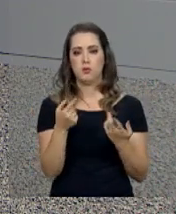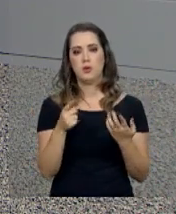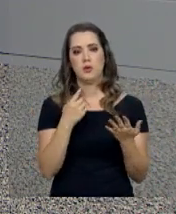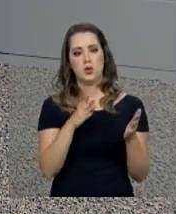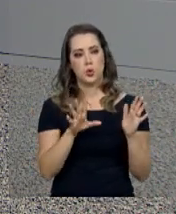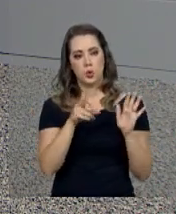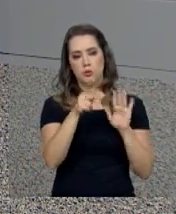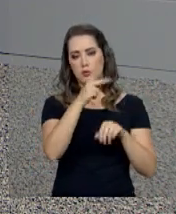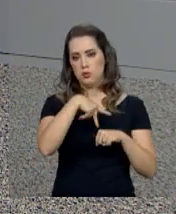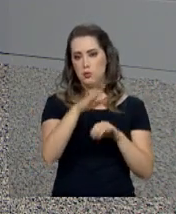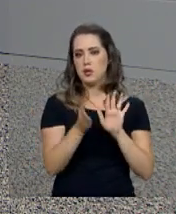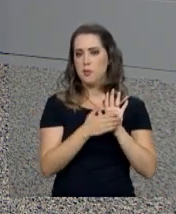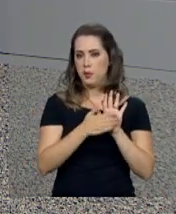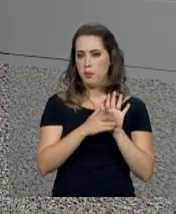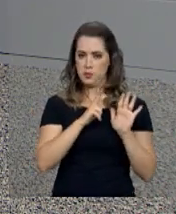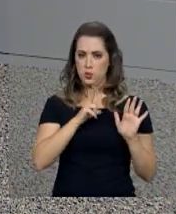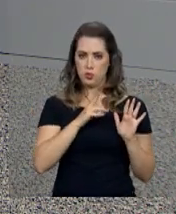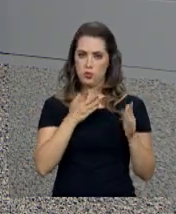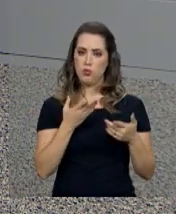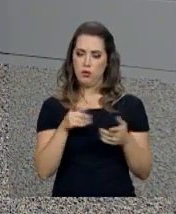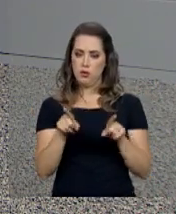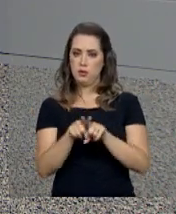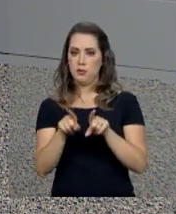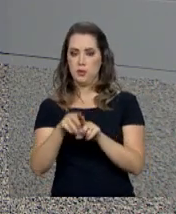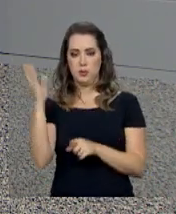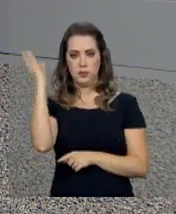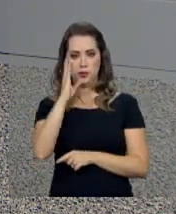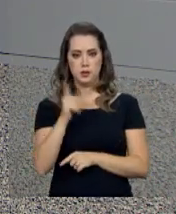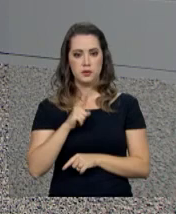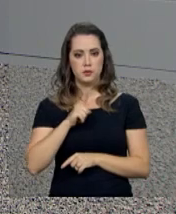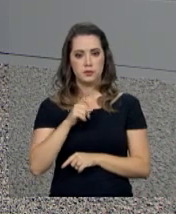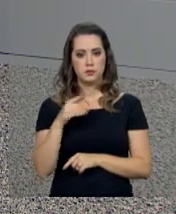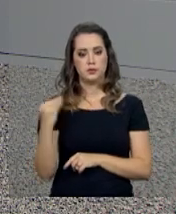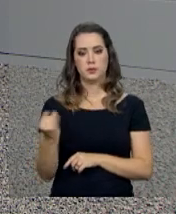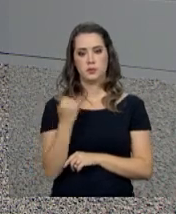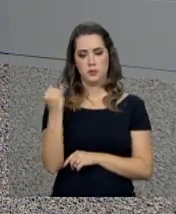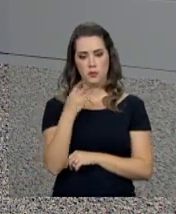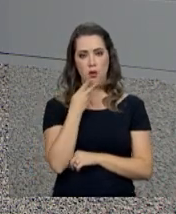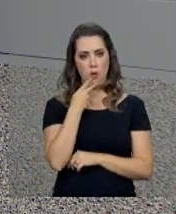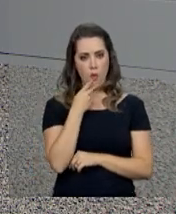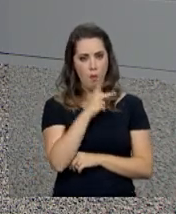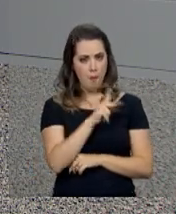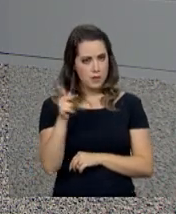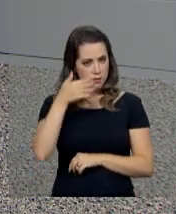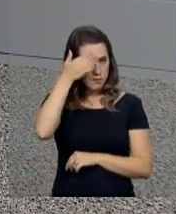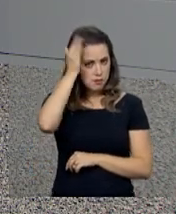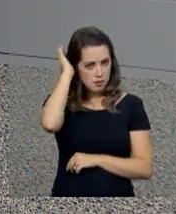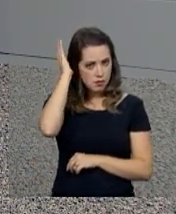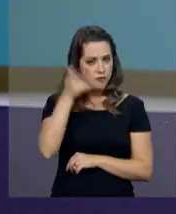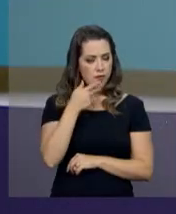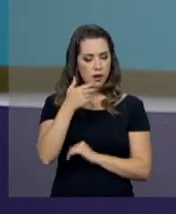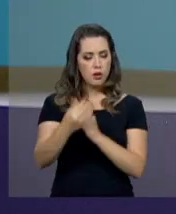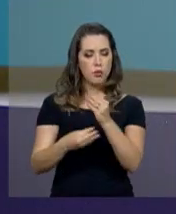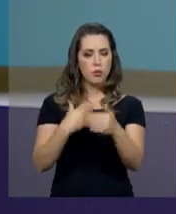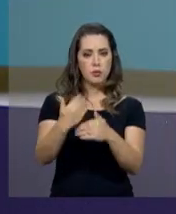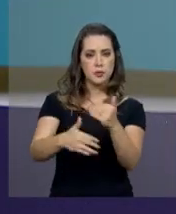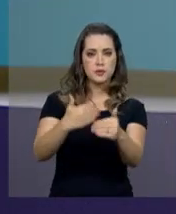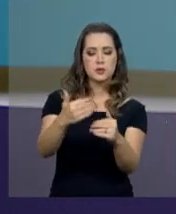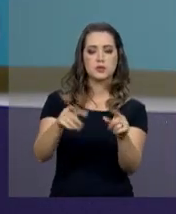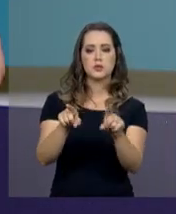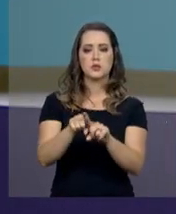inclusive a proposta do brasil o presidente destaca bastante no discurso como o brasil avançou